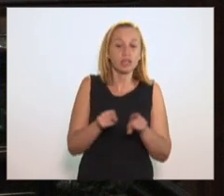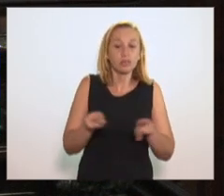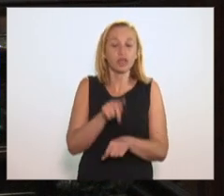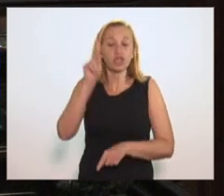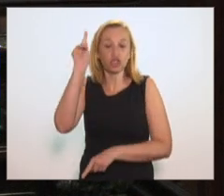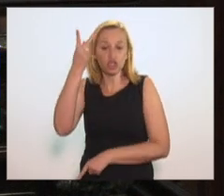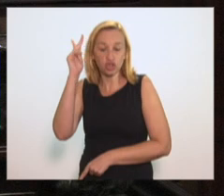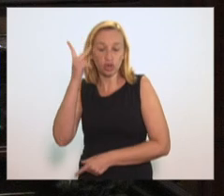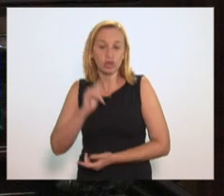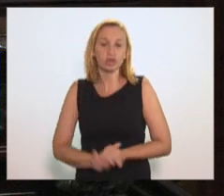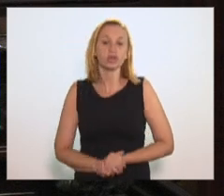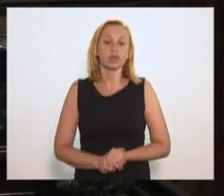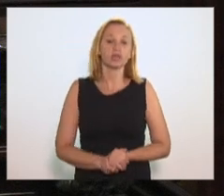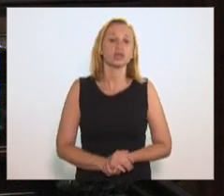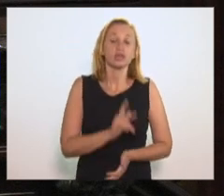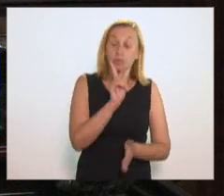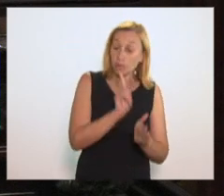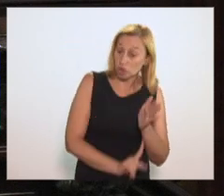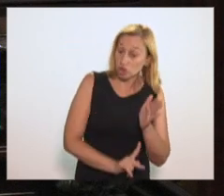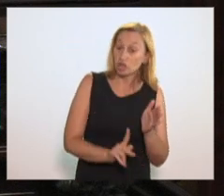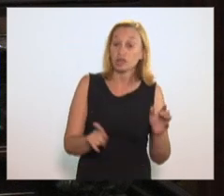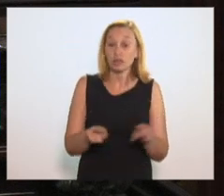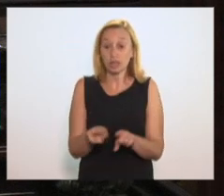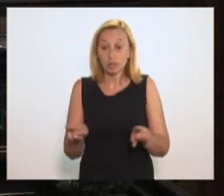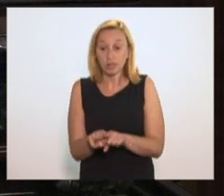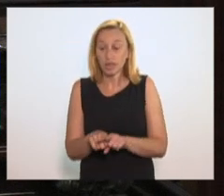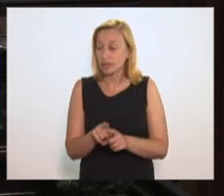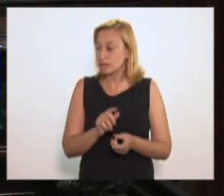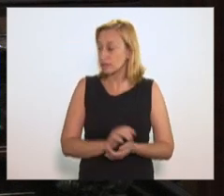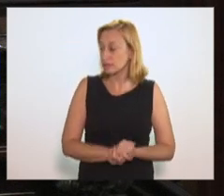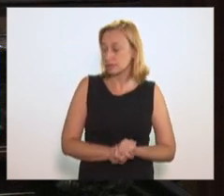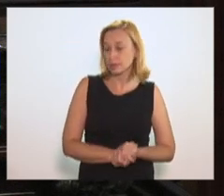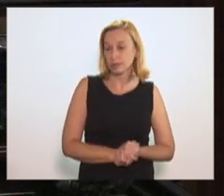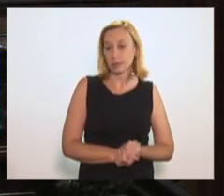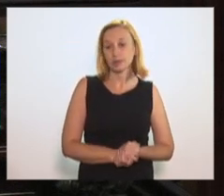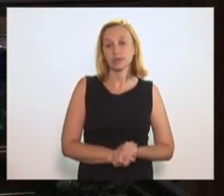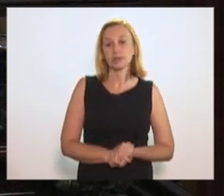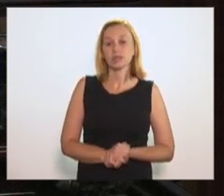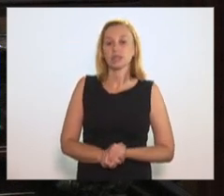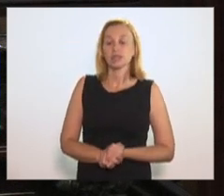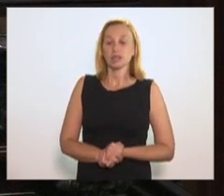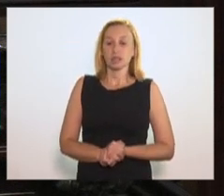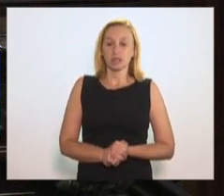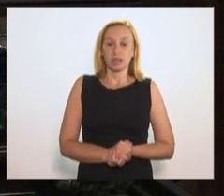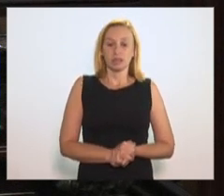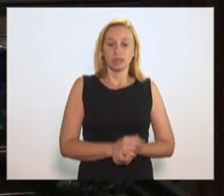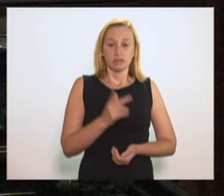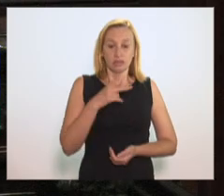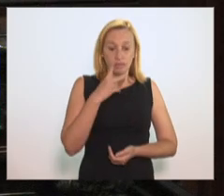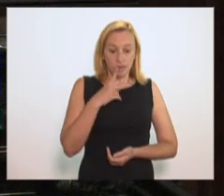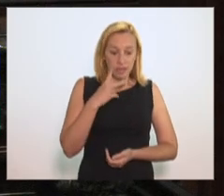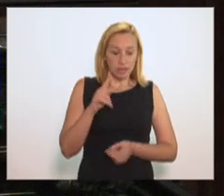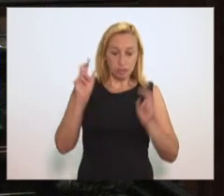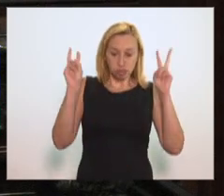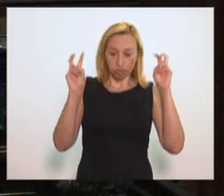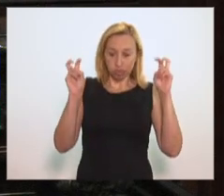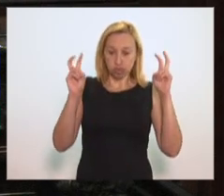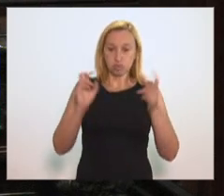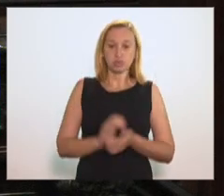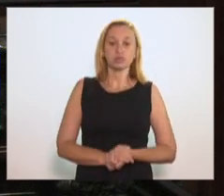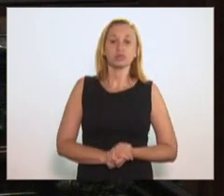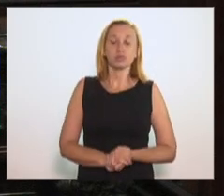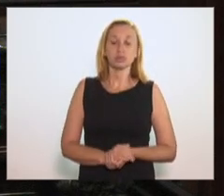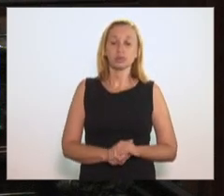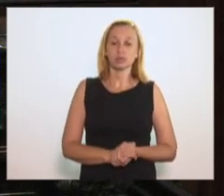e o projeto ele ainda traz uma concepção e era disso que eu queria falar mas pormenorizadamente que ao